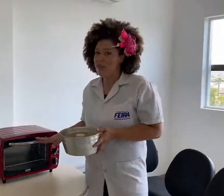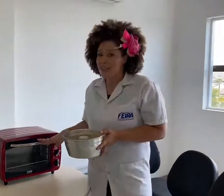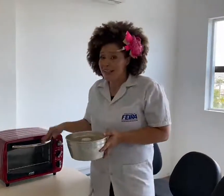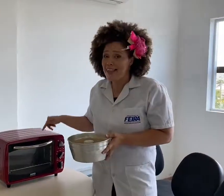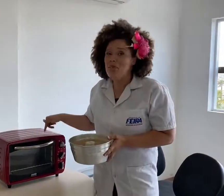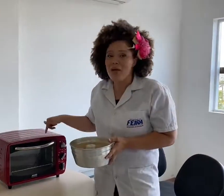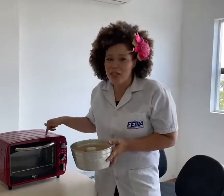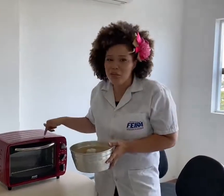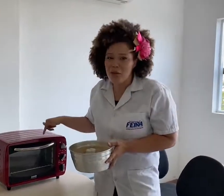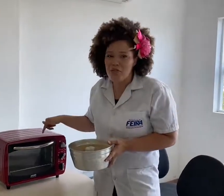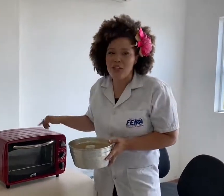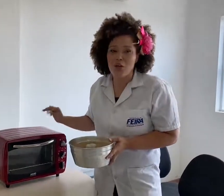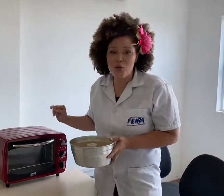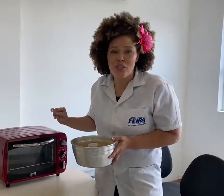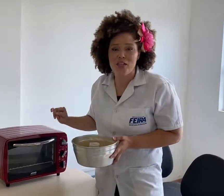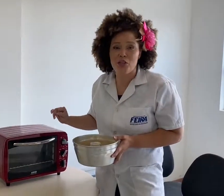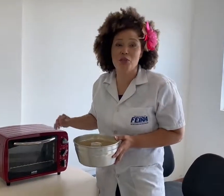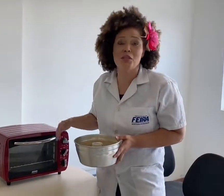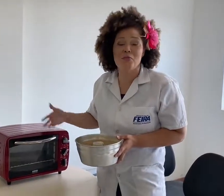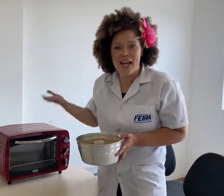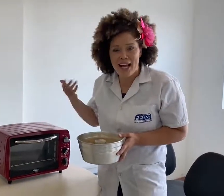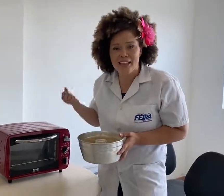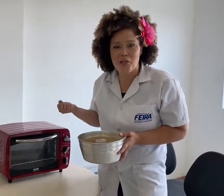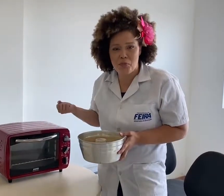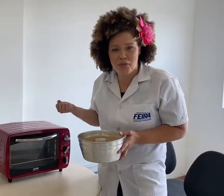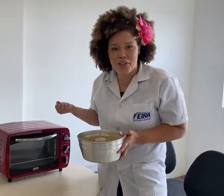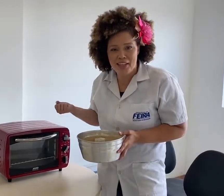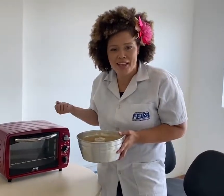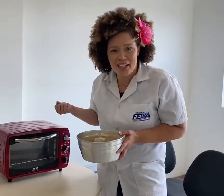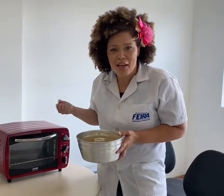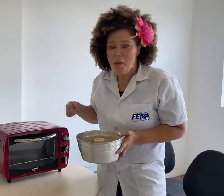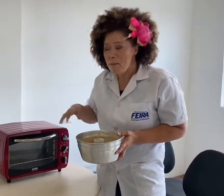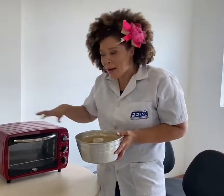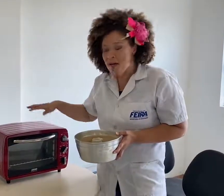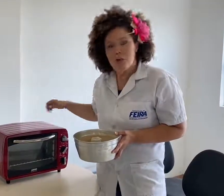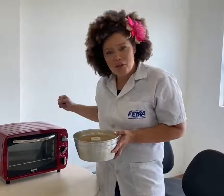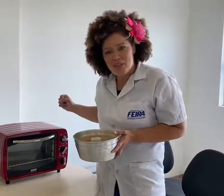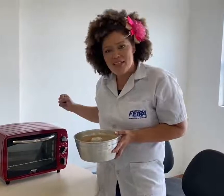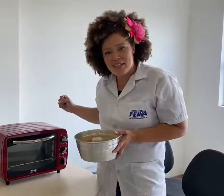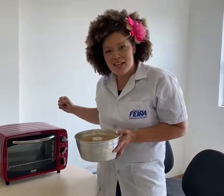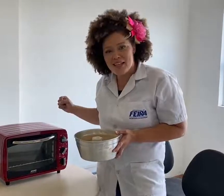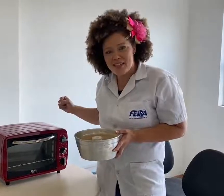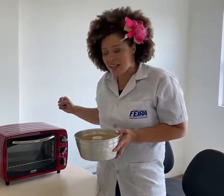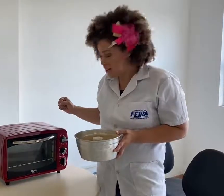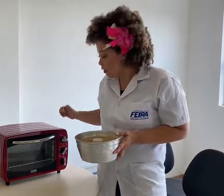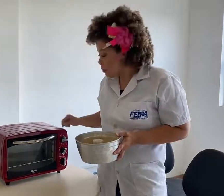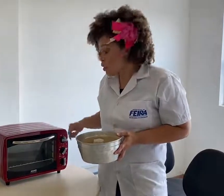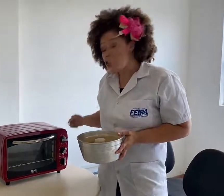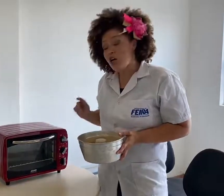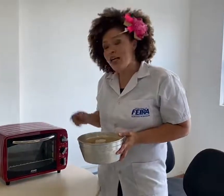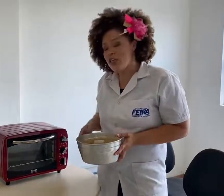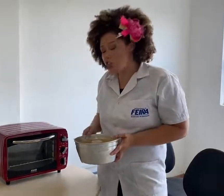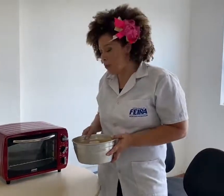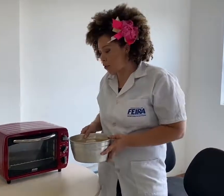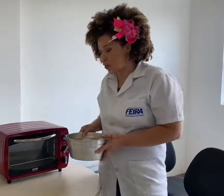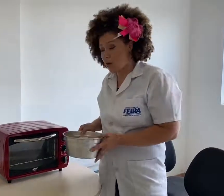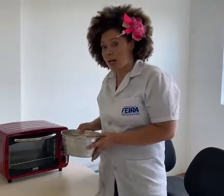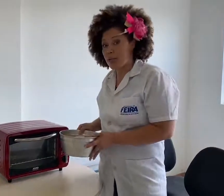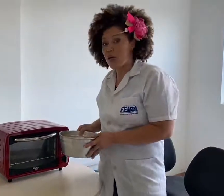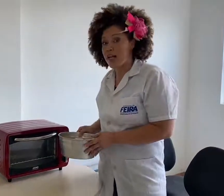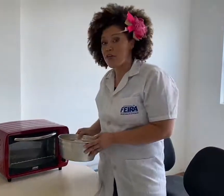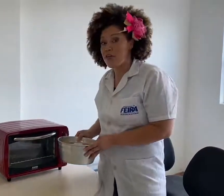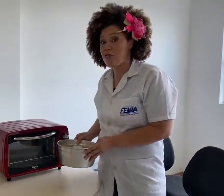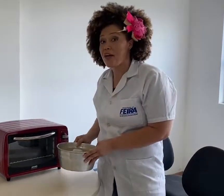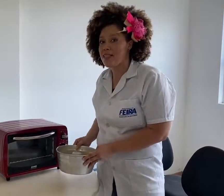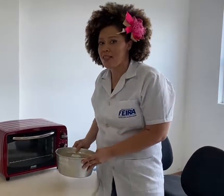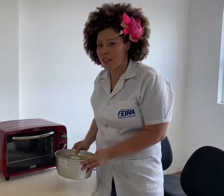forninho, que também é de Pro Vânia. Ou seja, trouxemos a casa de Pro Vânia, né? Para poder fazer essa receita. Só que antes da prova colocar